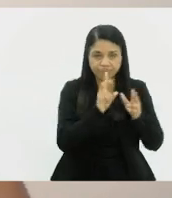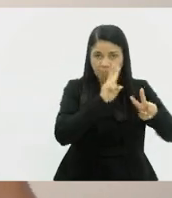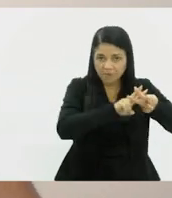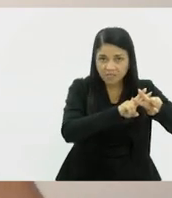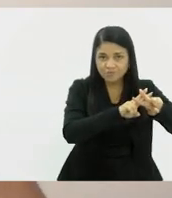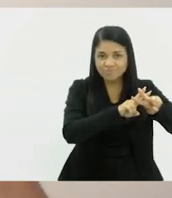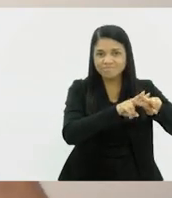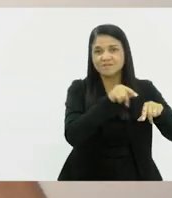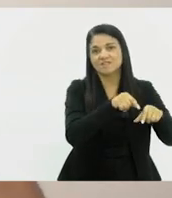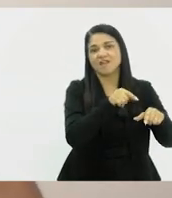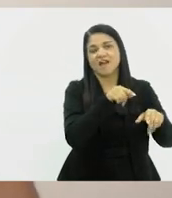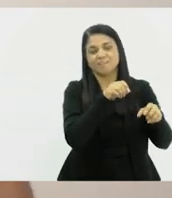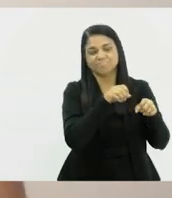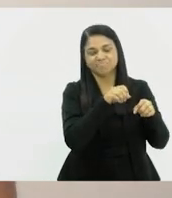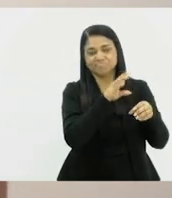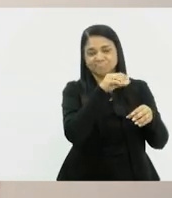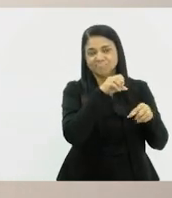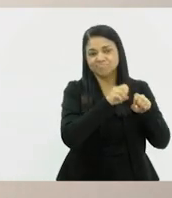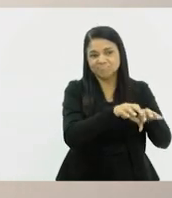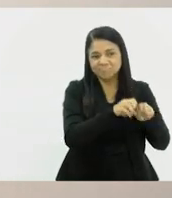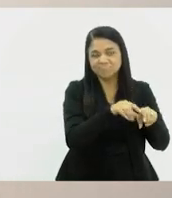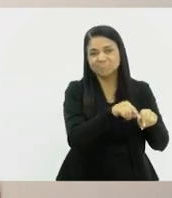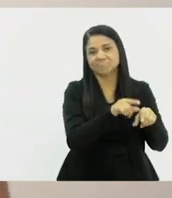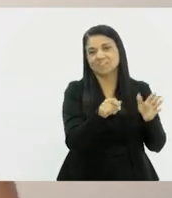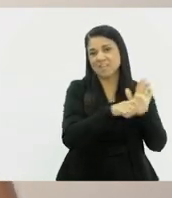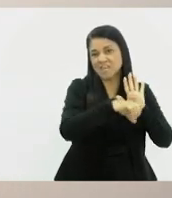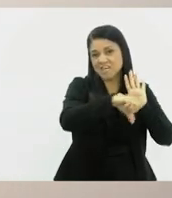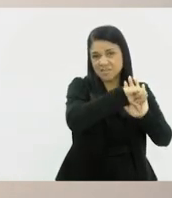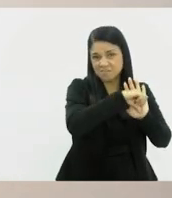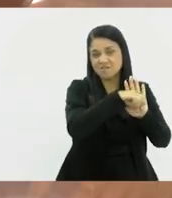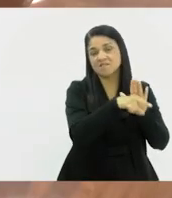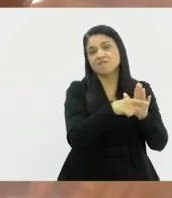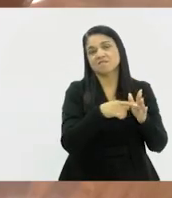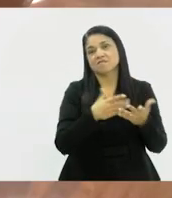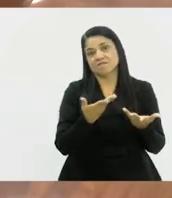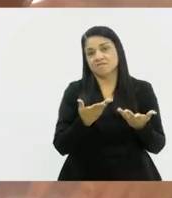certo então tá tô concluindo aqui muito obrigado boa